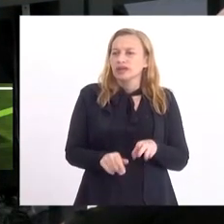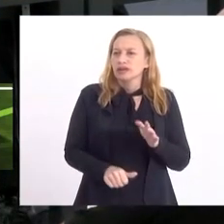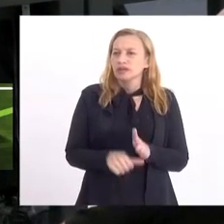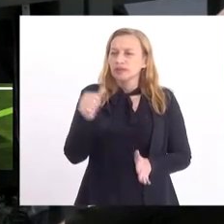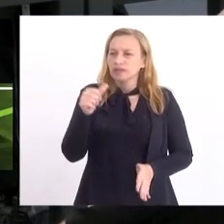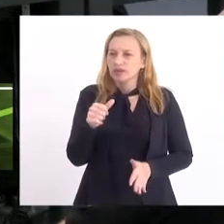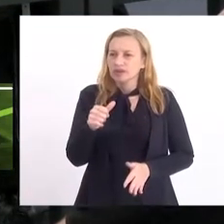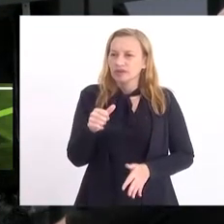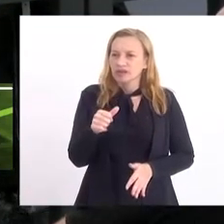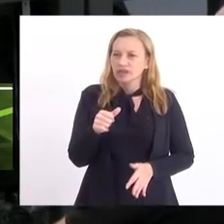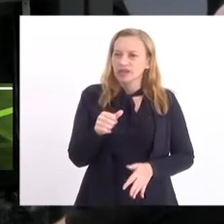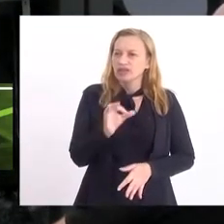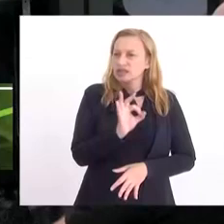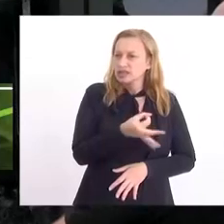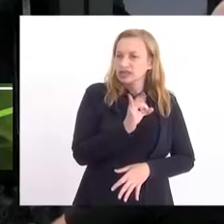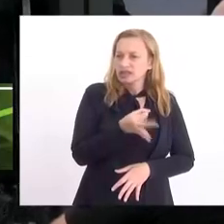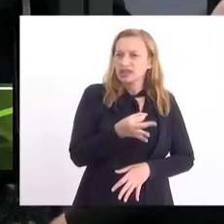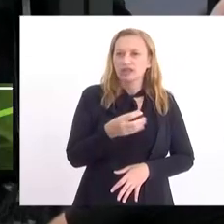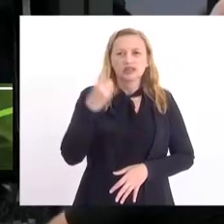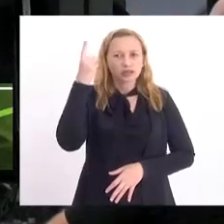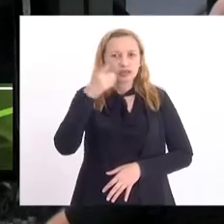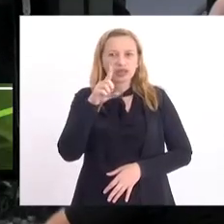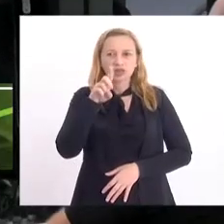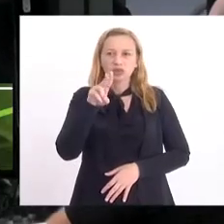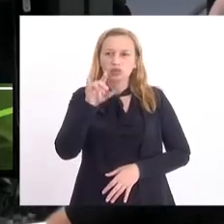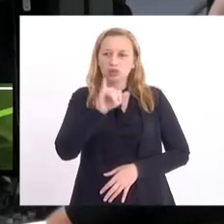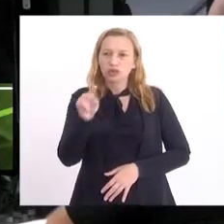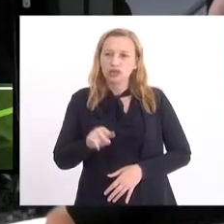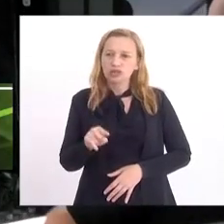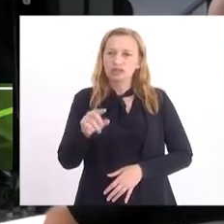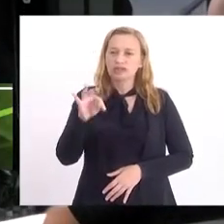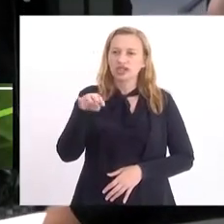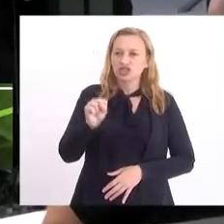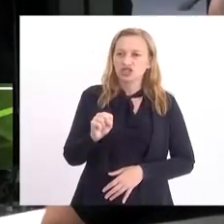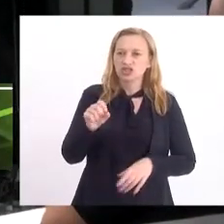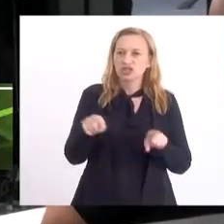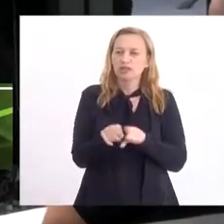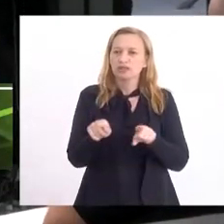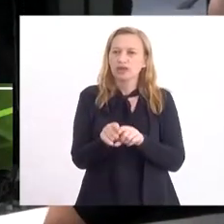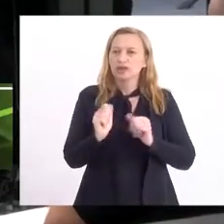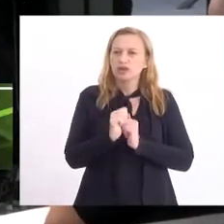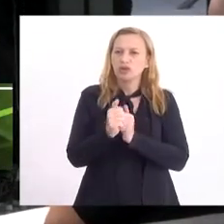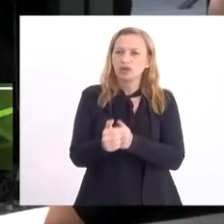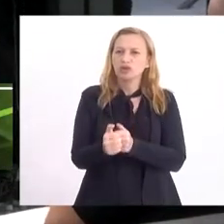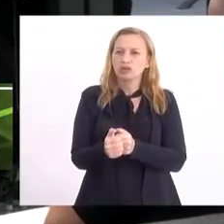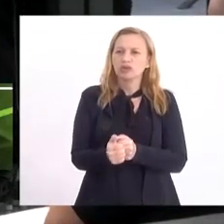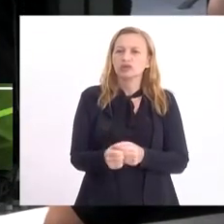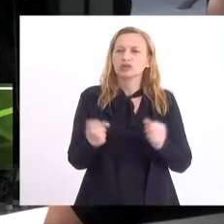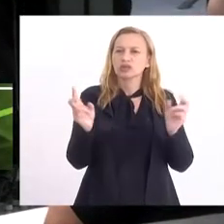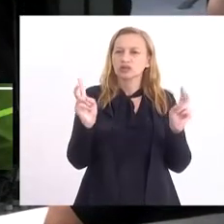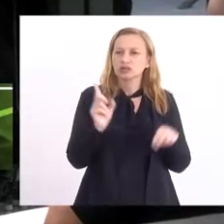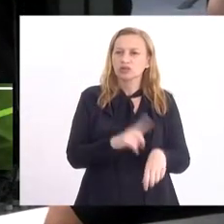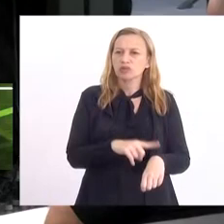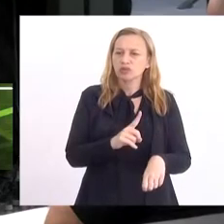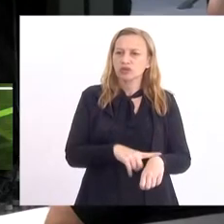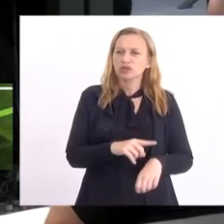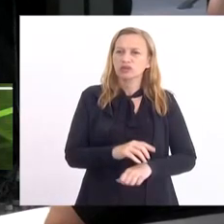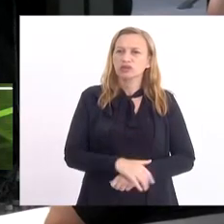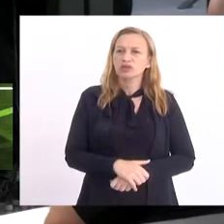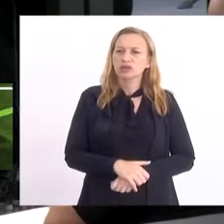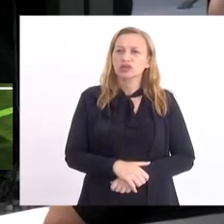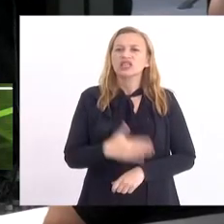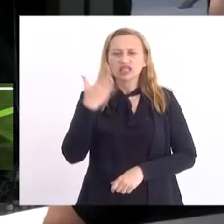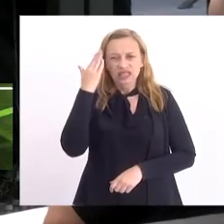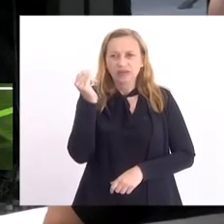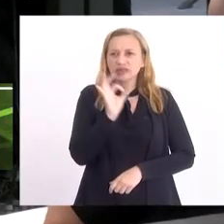gente publicamente, e tenho certeza que falo para o deputado Luiz Martins também, que me acompanhou nesse episódio, a gente